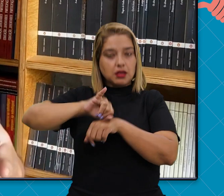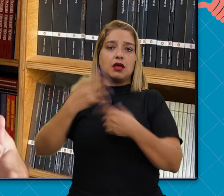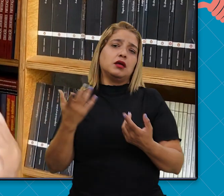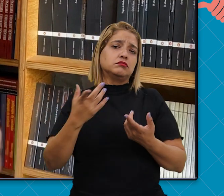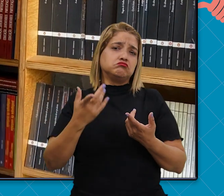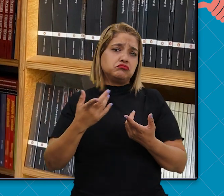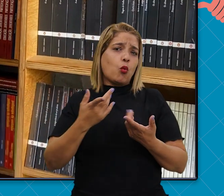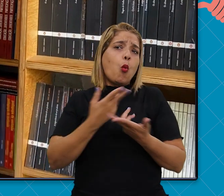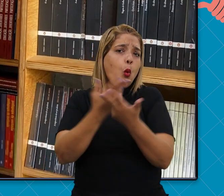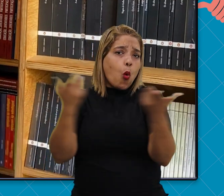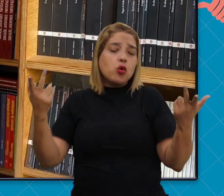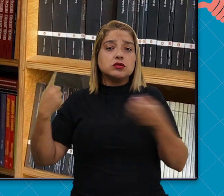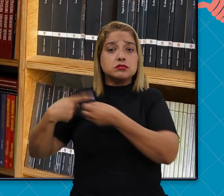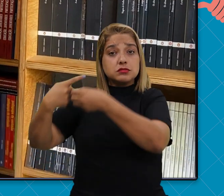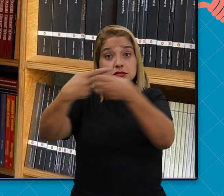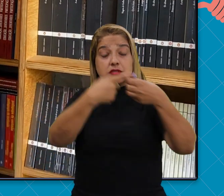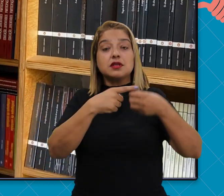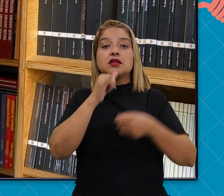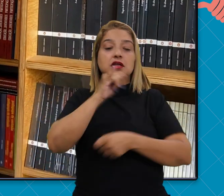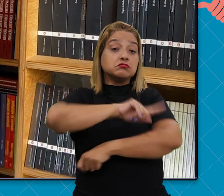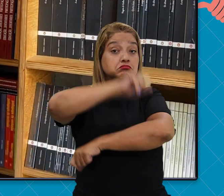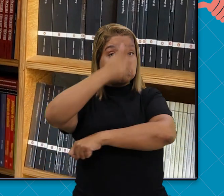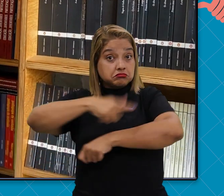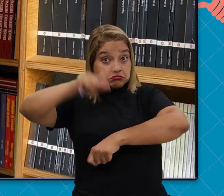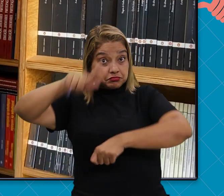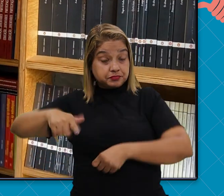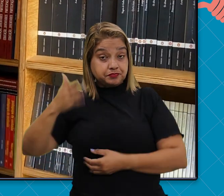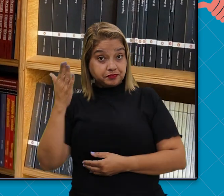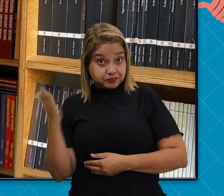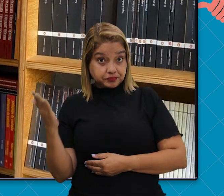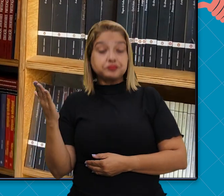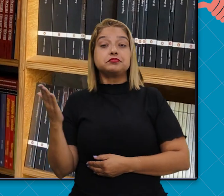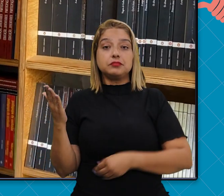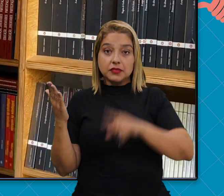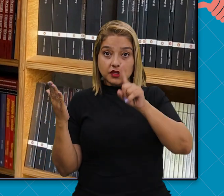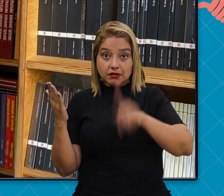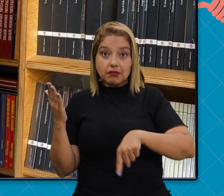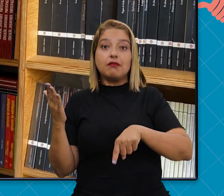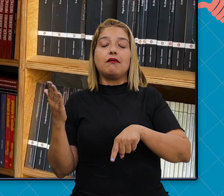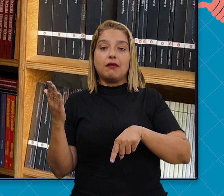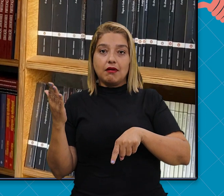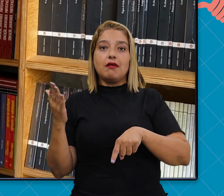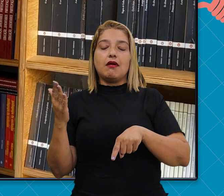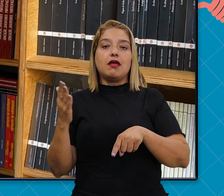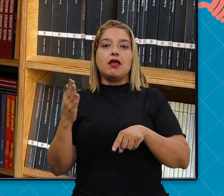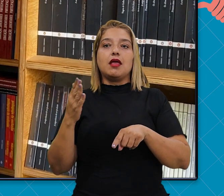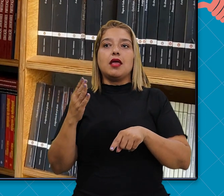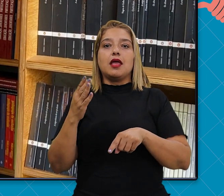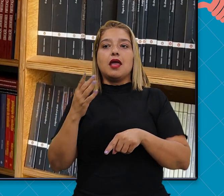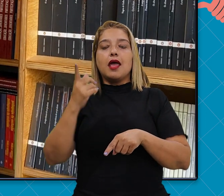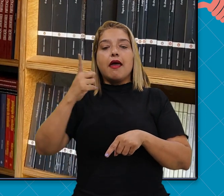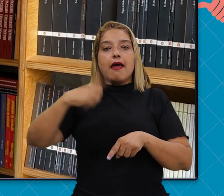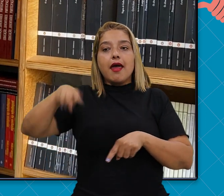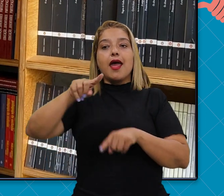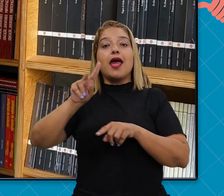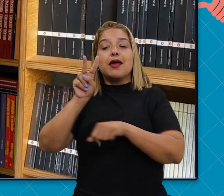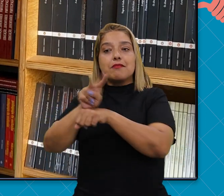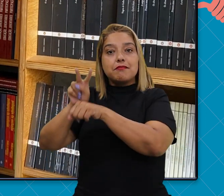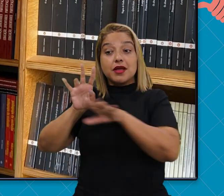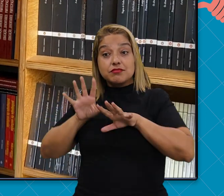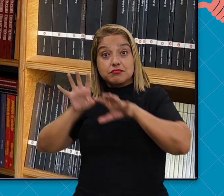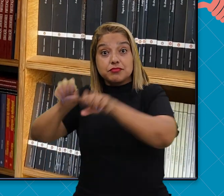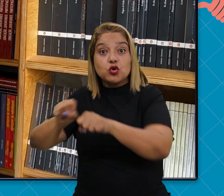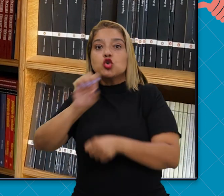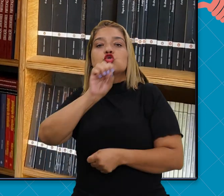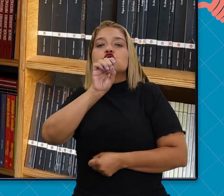próximas também, né? A cidade de Goiás, ela é considerada patrimônio não só pelo Instituto do